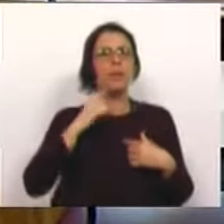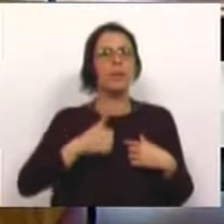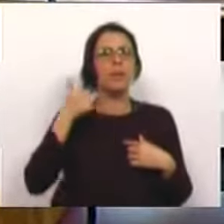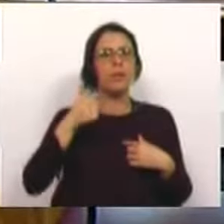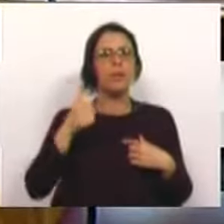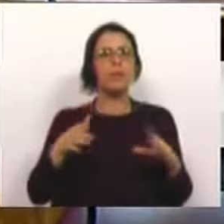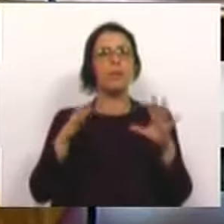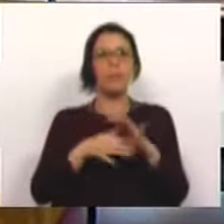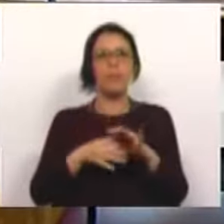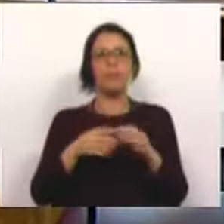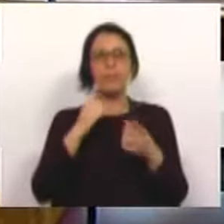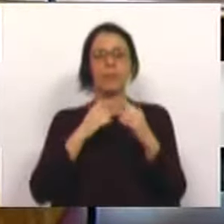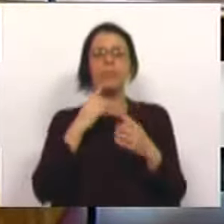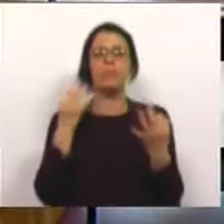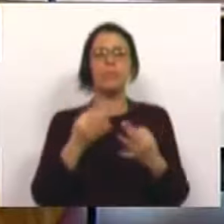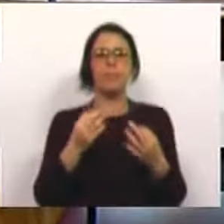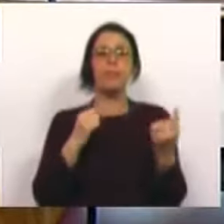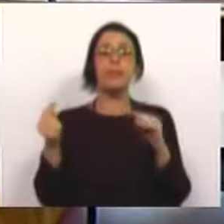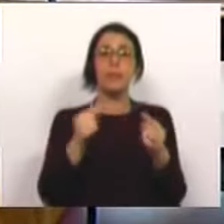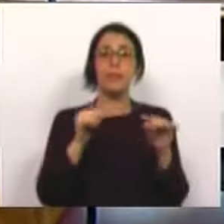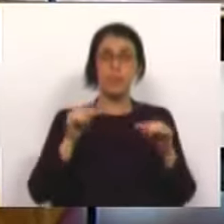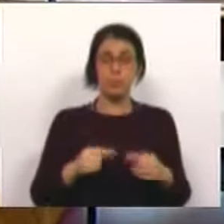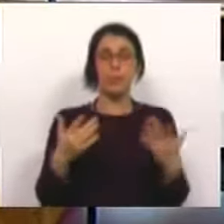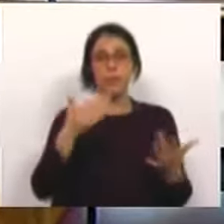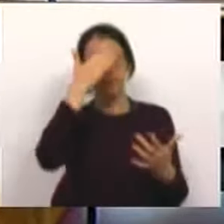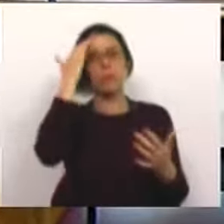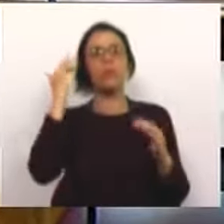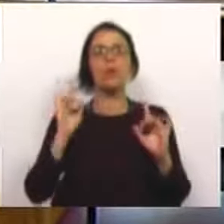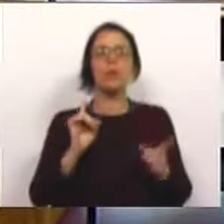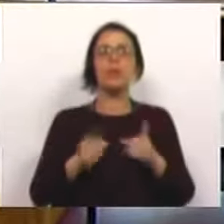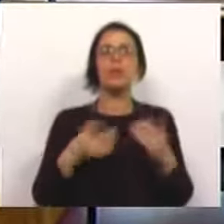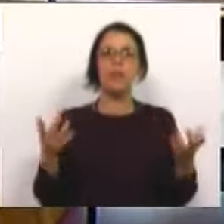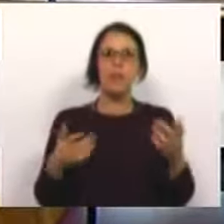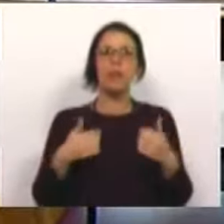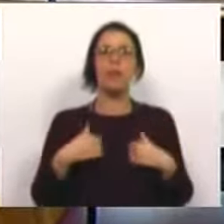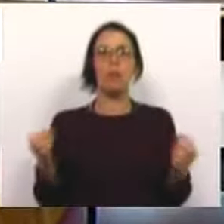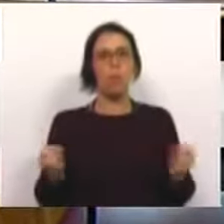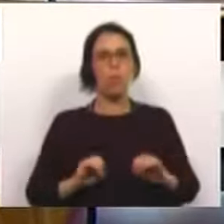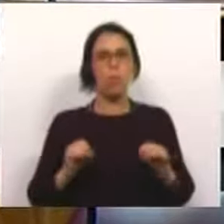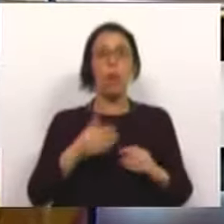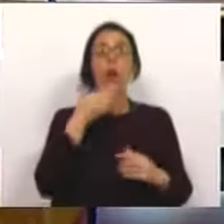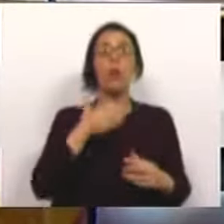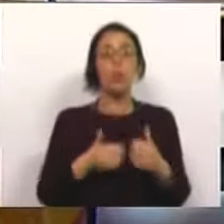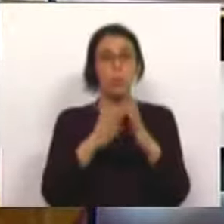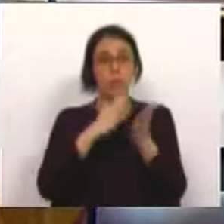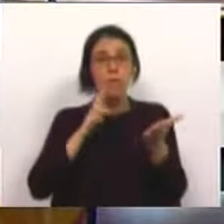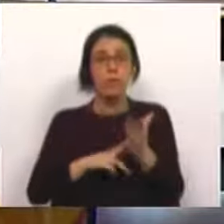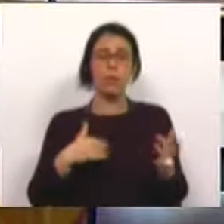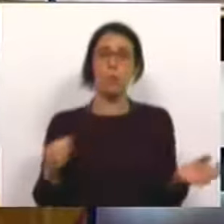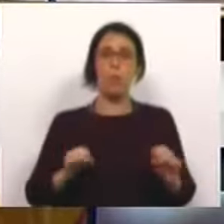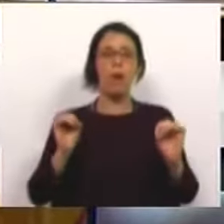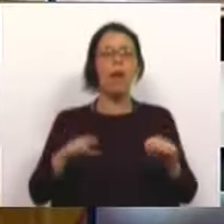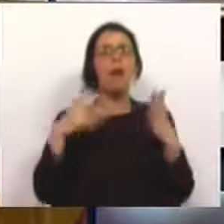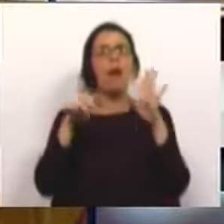fundamentais. É óbvio que partimos para este debate com a consciência de que não temos o dom de toda a verdade, nem toda a